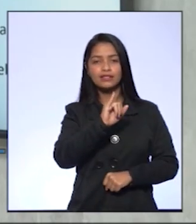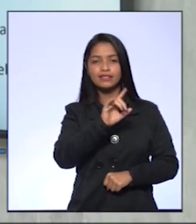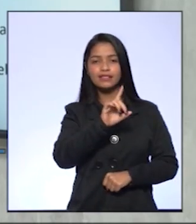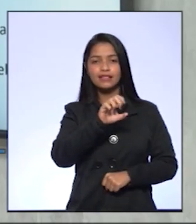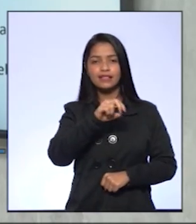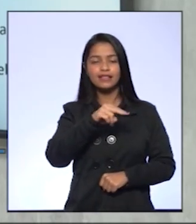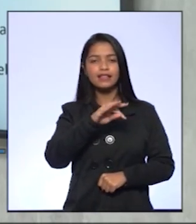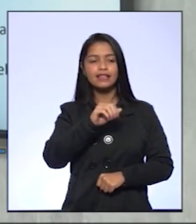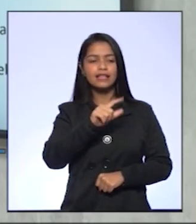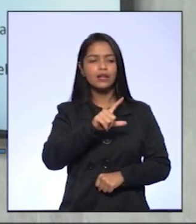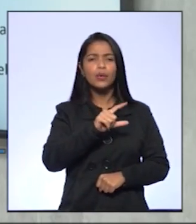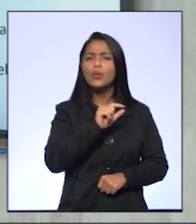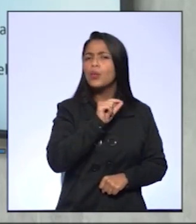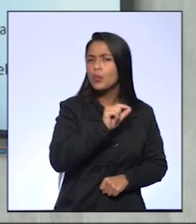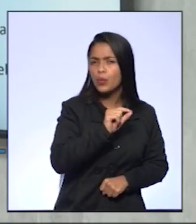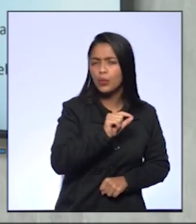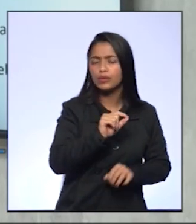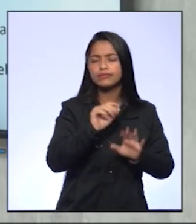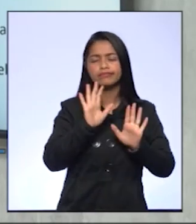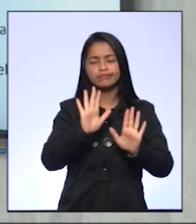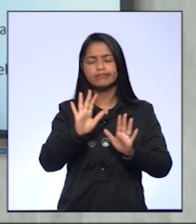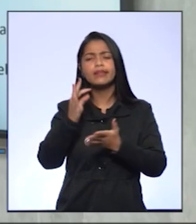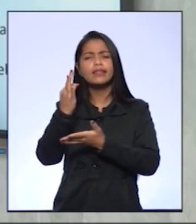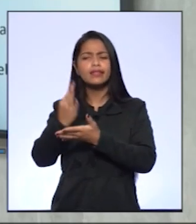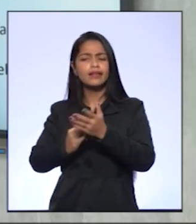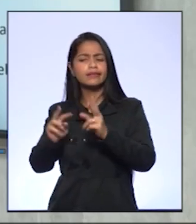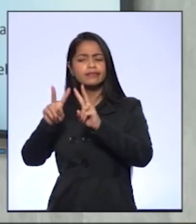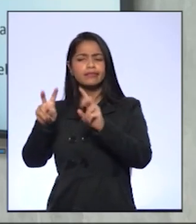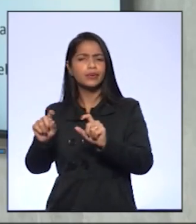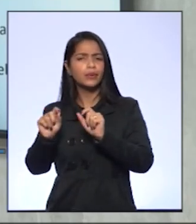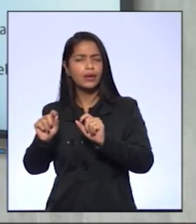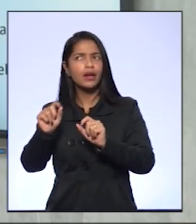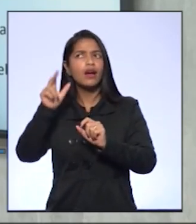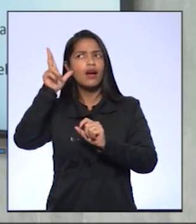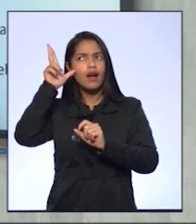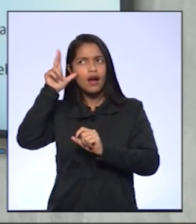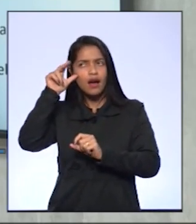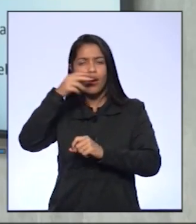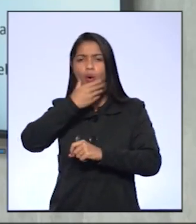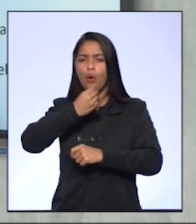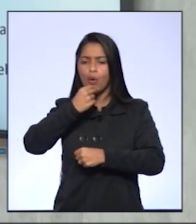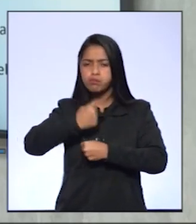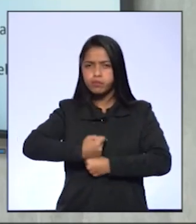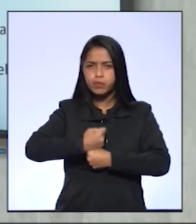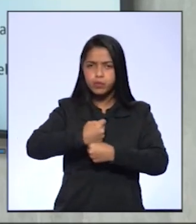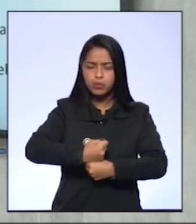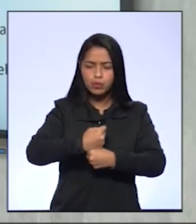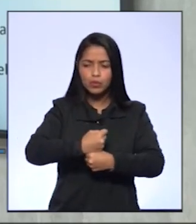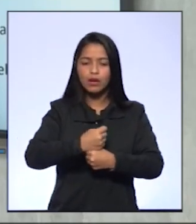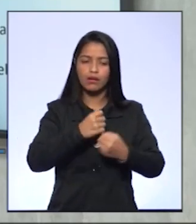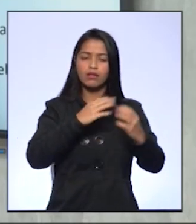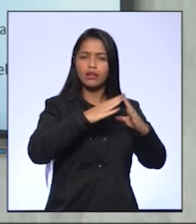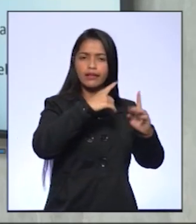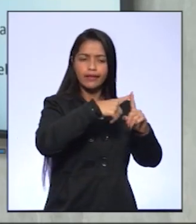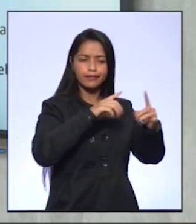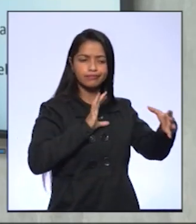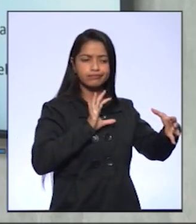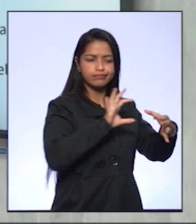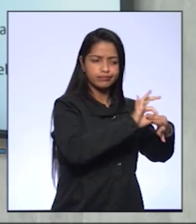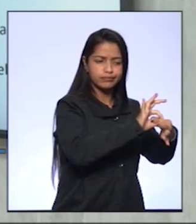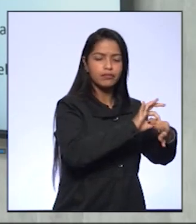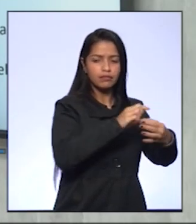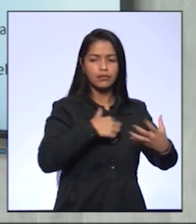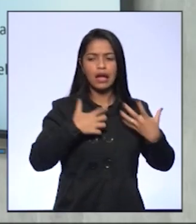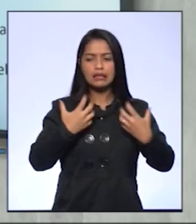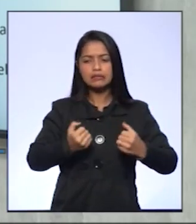está falando do quê? Ele está falando de cavaleiro cruzado que se associa à igreja e faz caridade. E é isso que você precisa marcar. Então, eu posso te